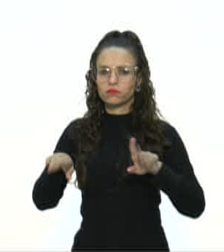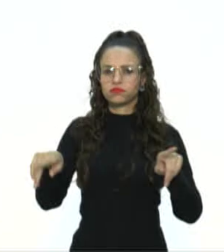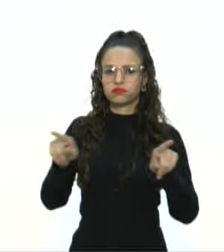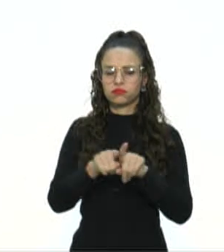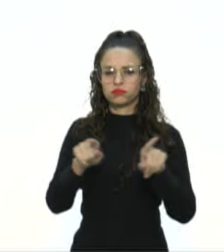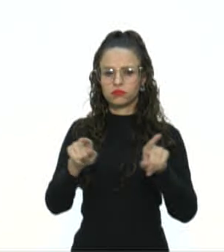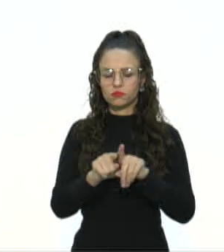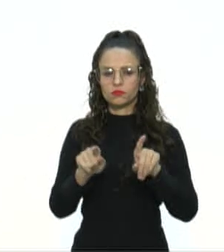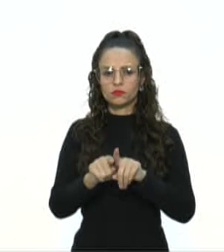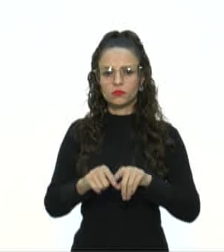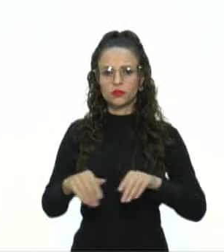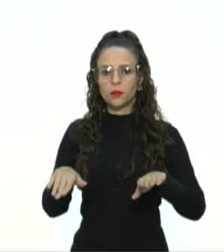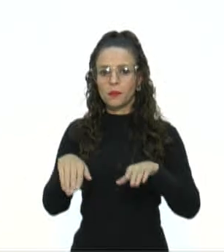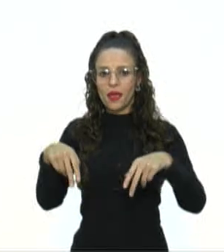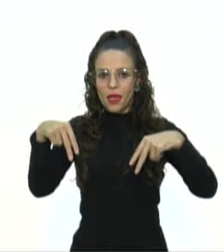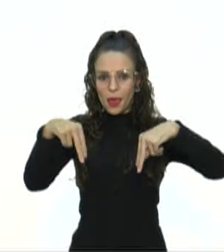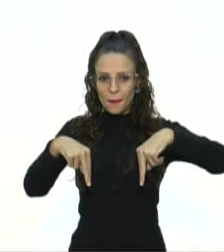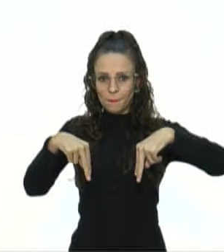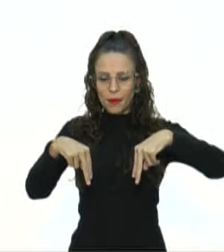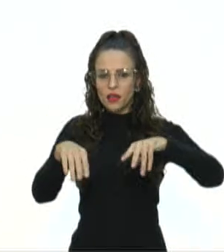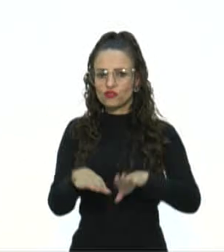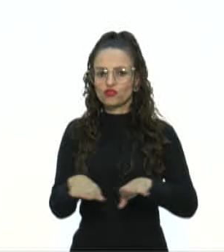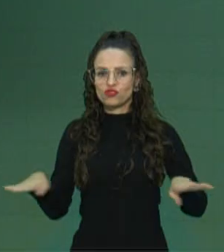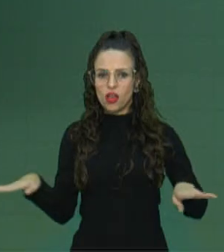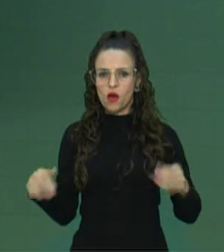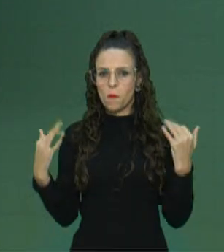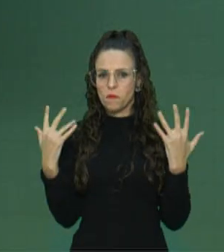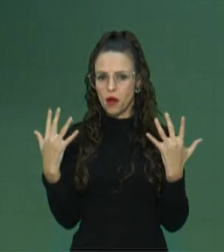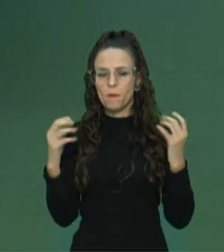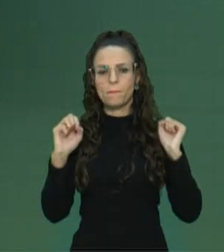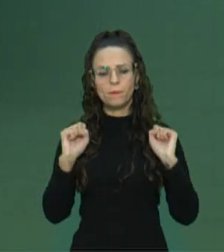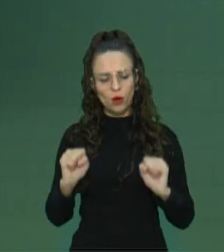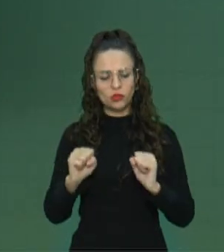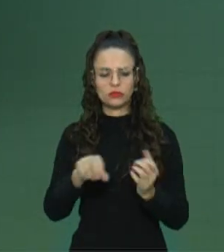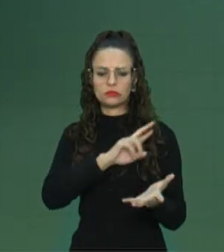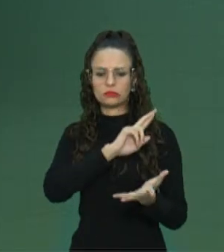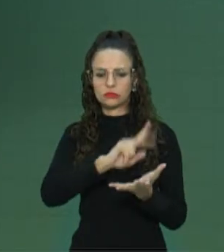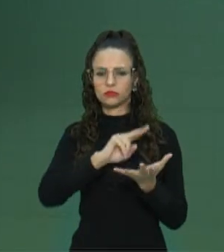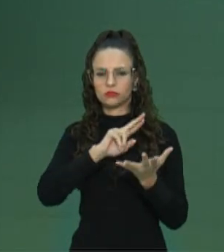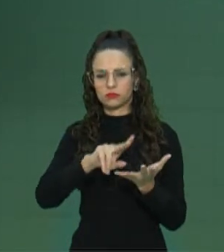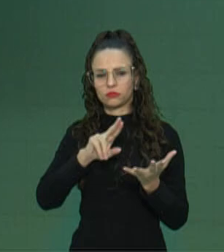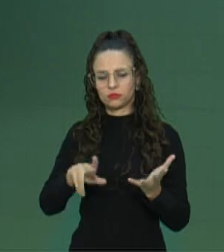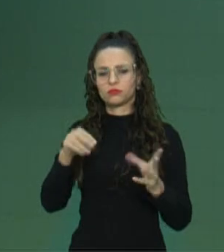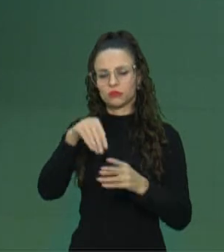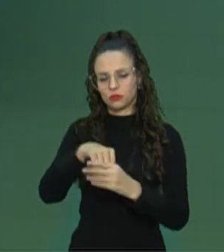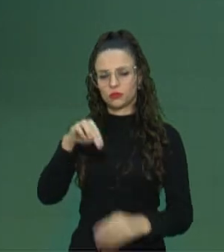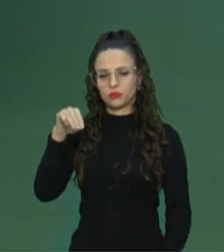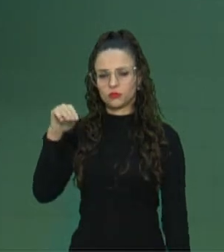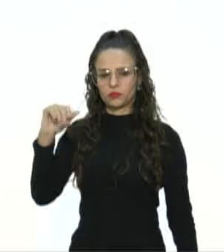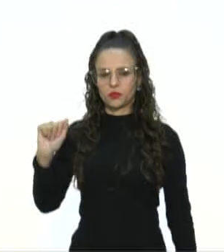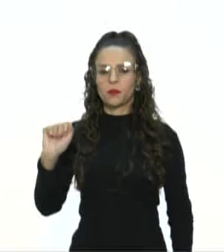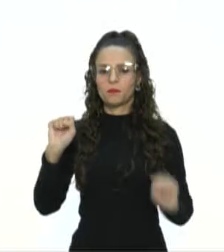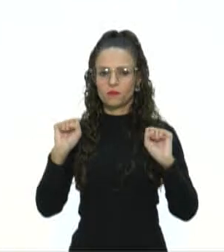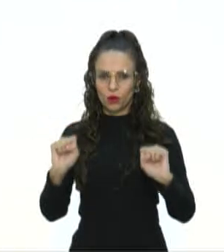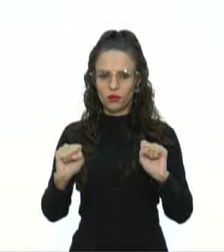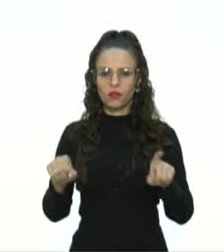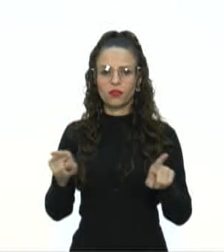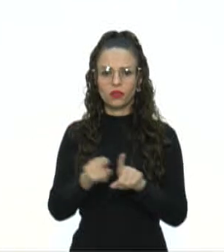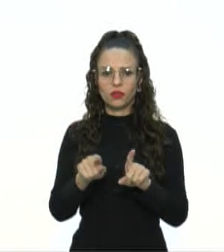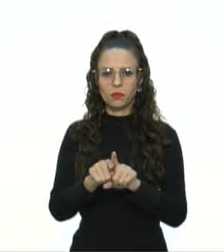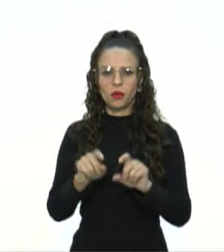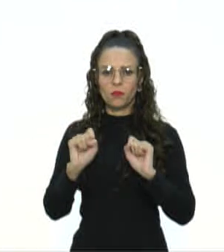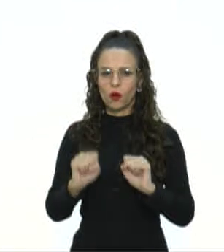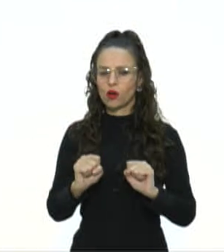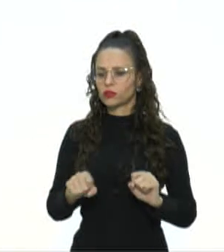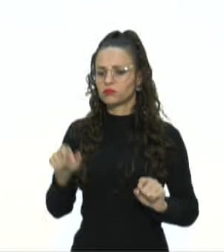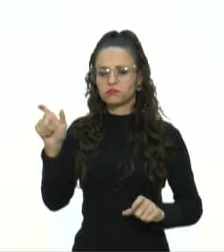né, quanto no chão, com os pés, com as mãos. Então, todos esses golpes podem ser utilizados dentro do MMA. E a arte possibilita, então, que atletas de